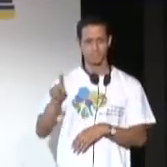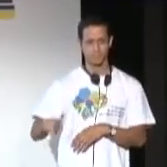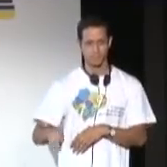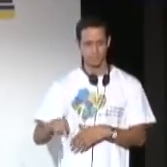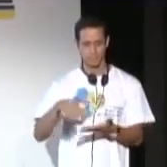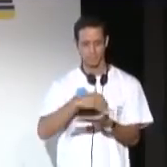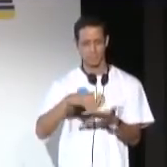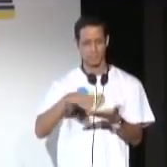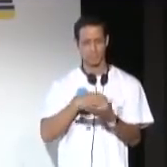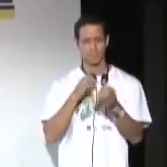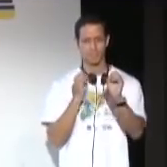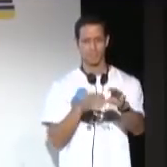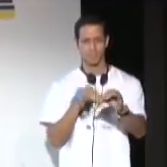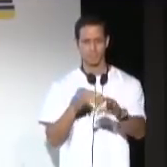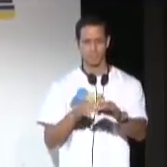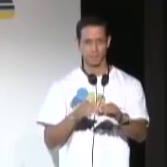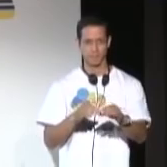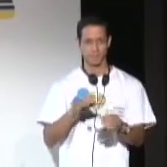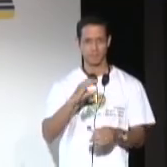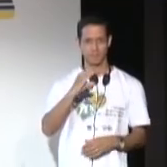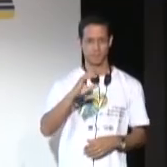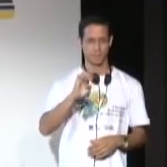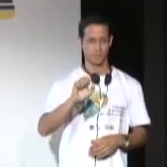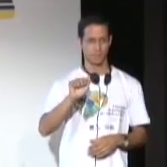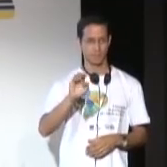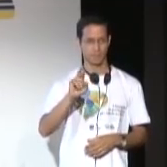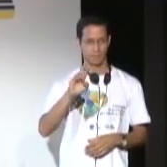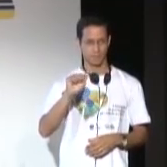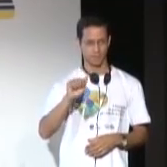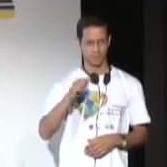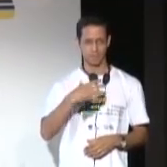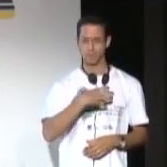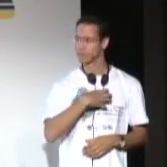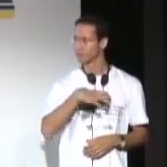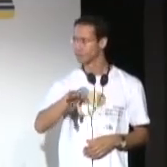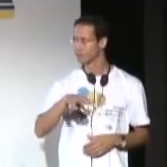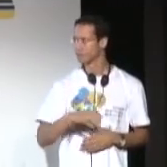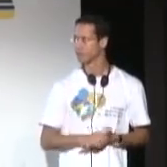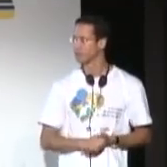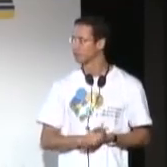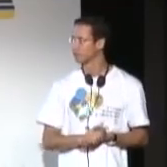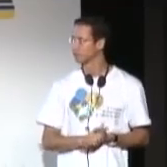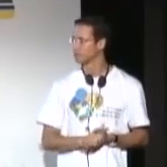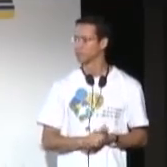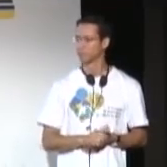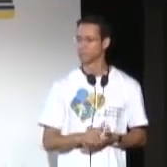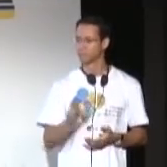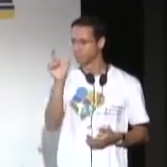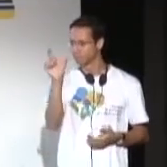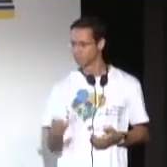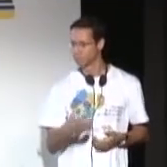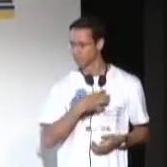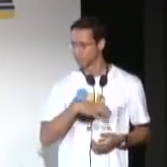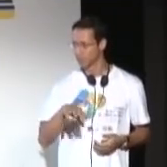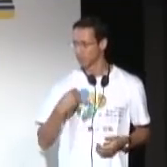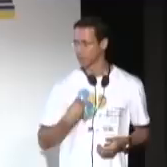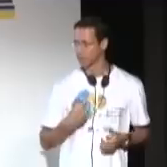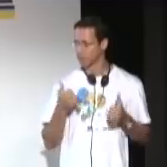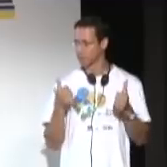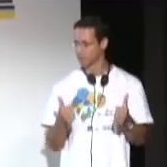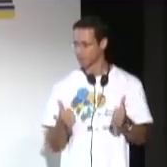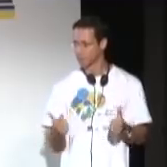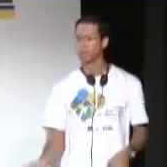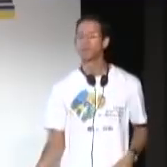da Secretaria de Educação de Ceabra, na Bahia. Uma baiana. Uma baiana. Viva! Ela